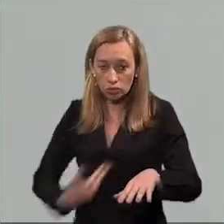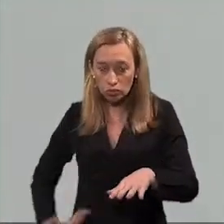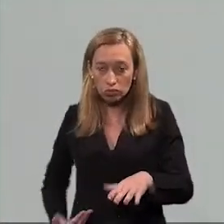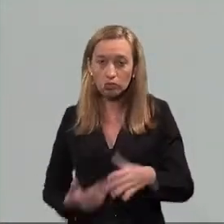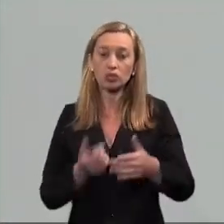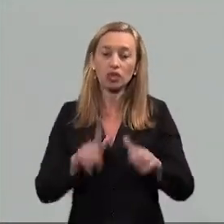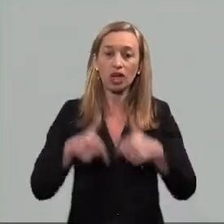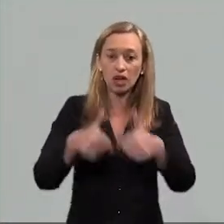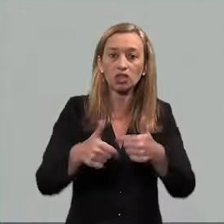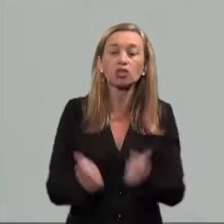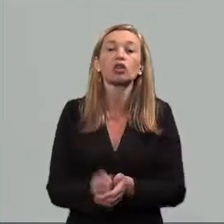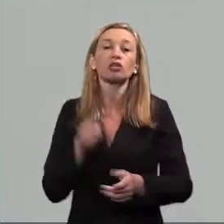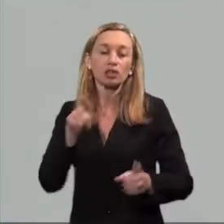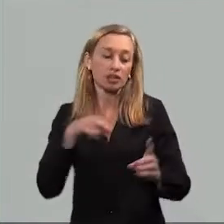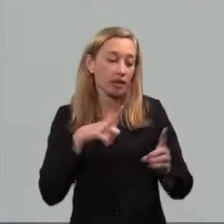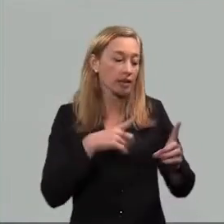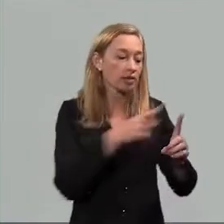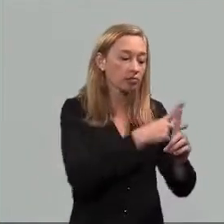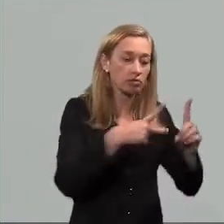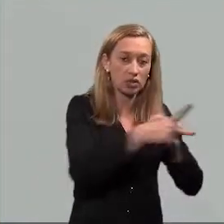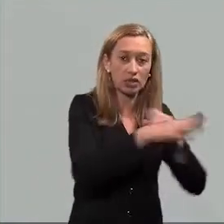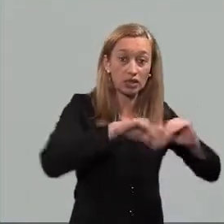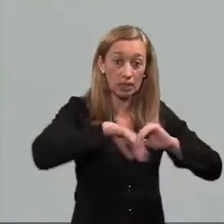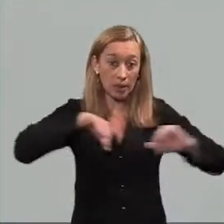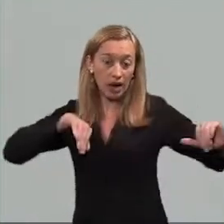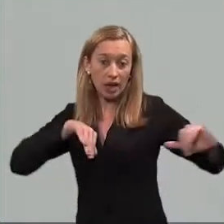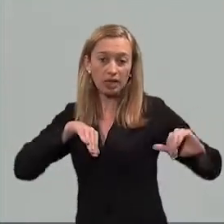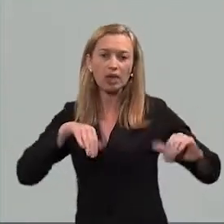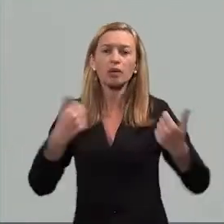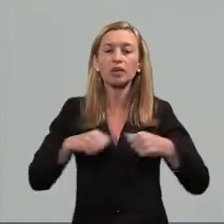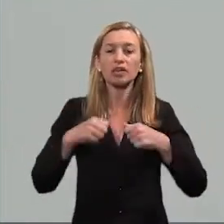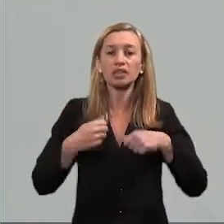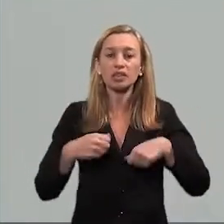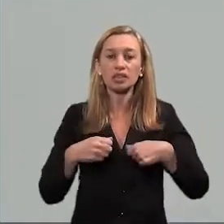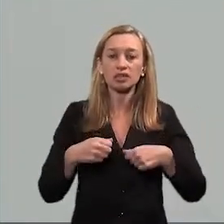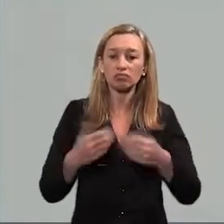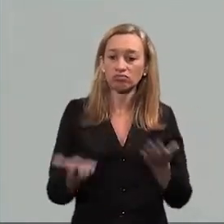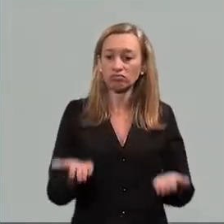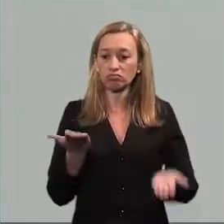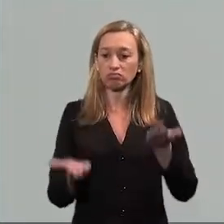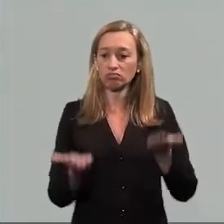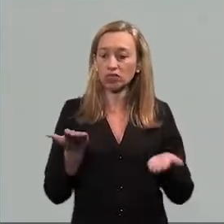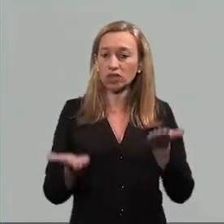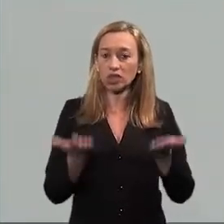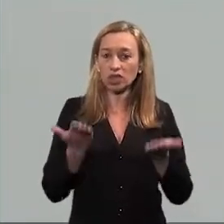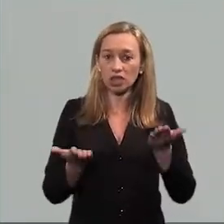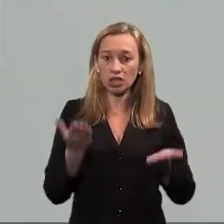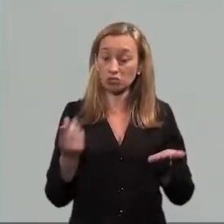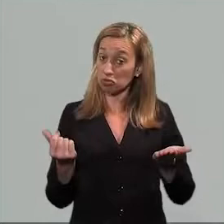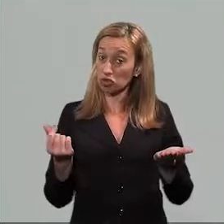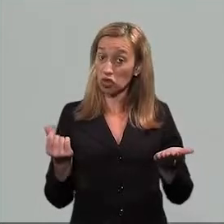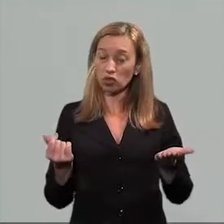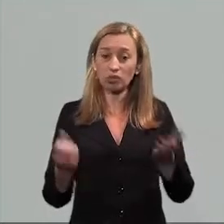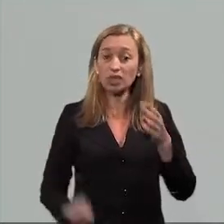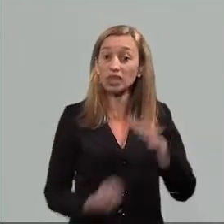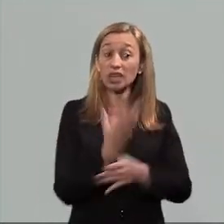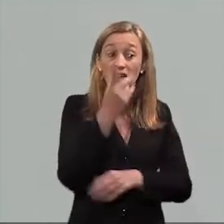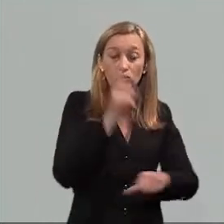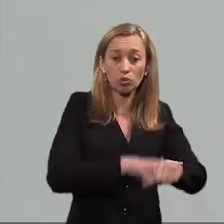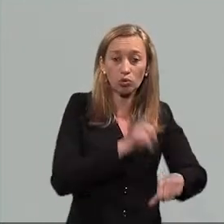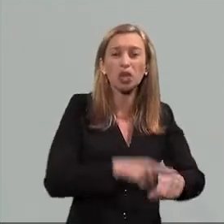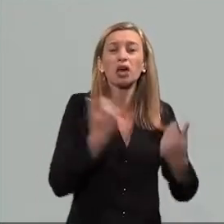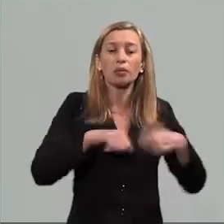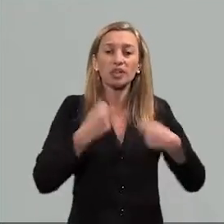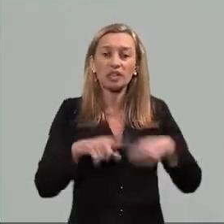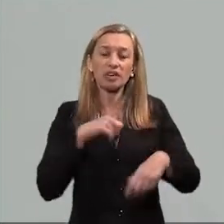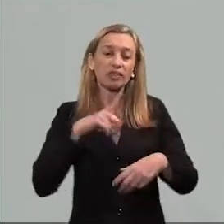funcione. Quando você tem o Rio Previdência em separado, ele passa a precisar de equilíbrio financeiro. Como ele está sendo criado naquele momento,